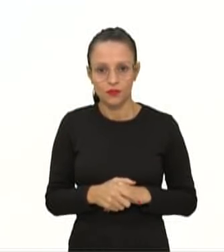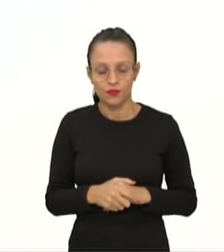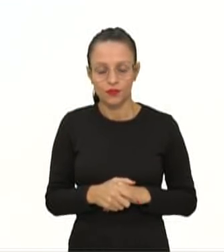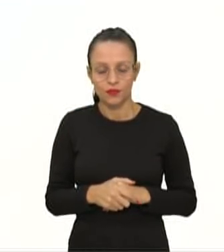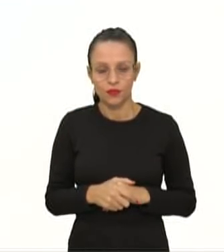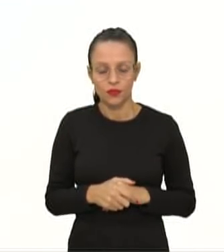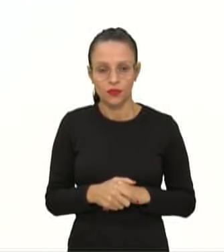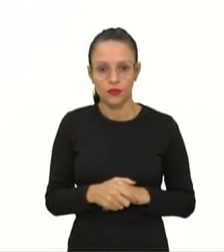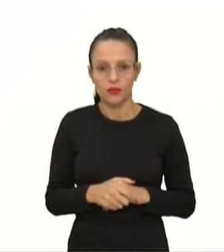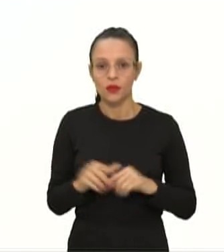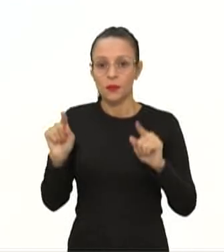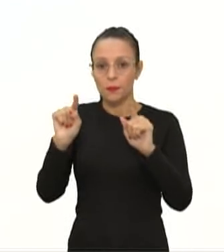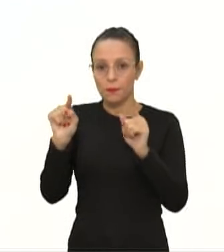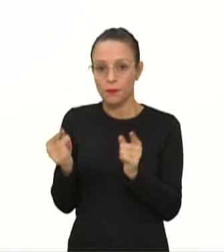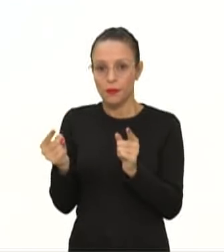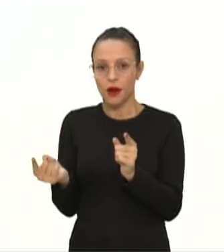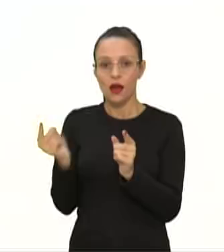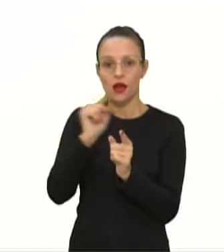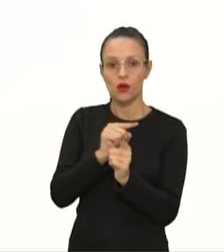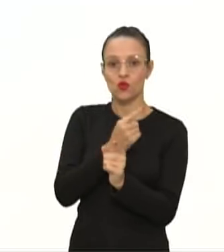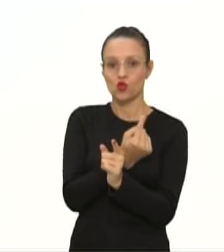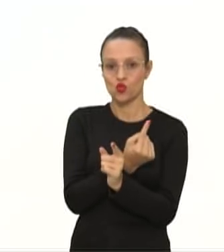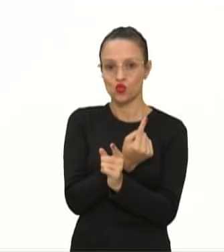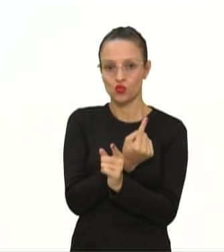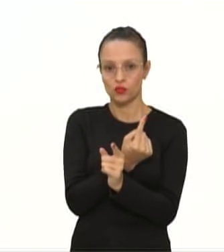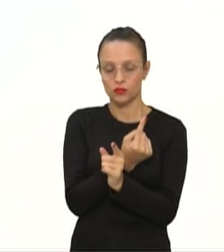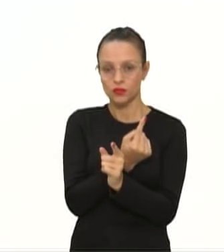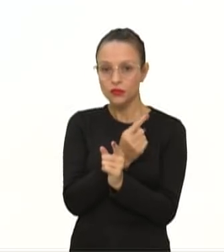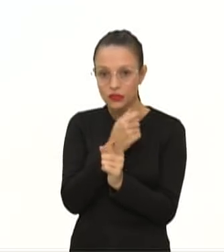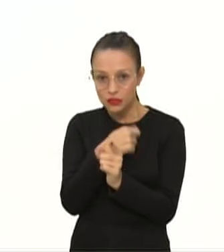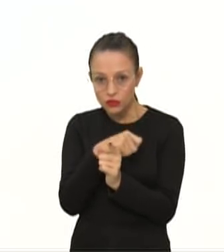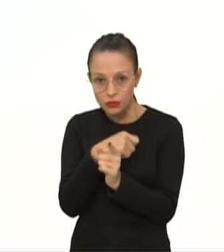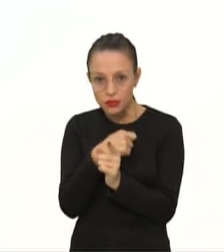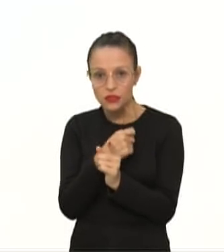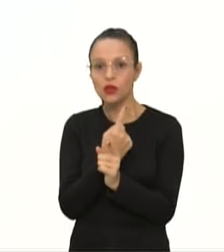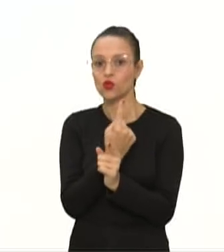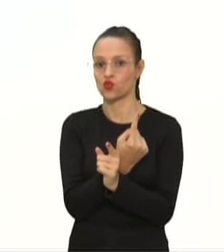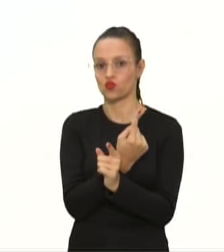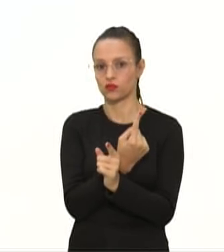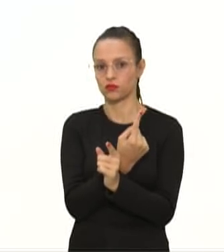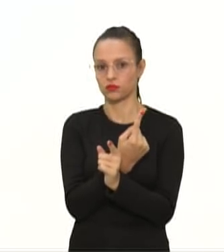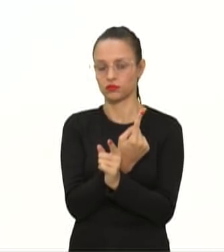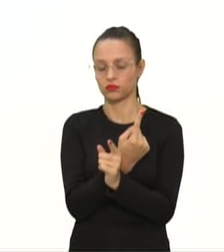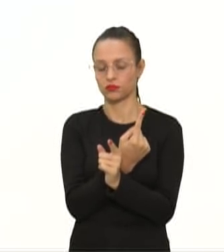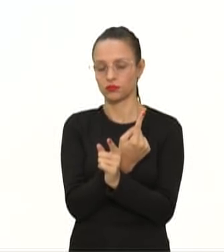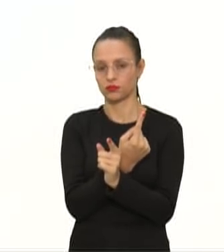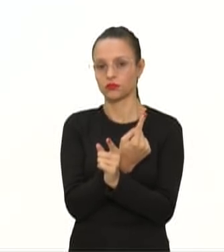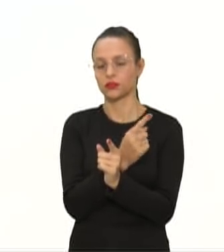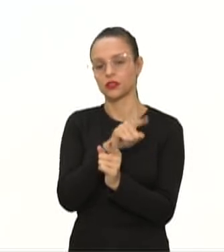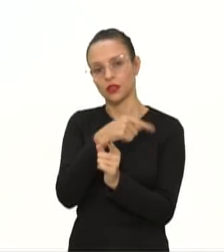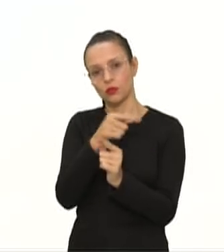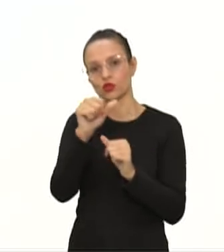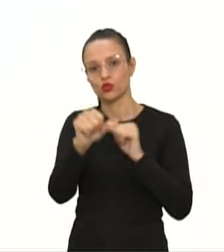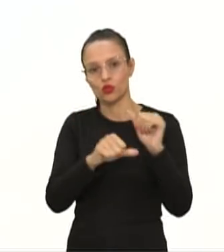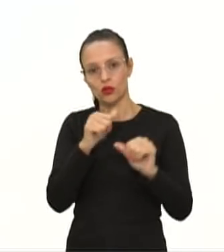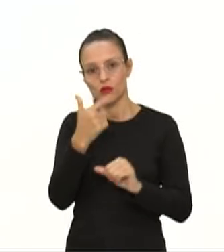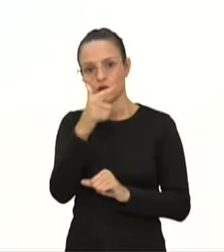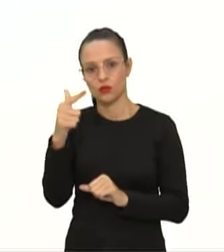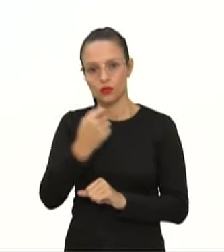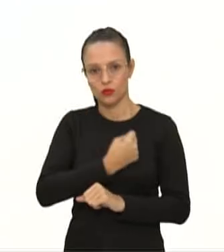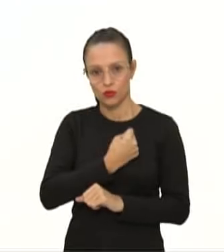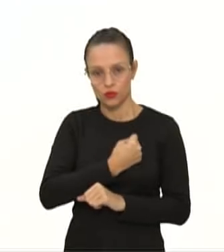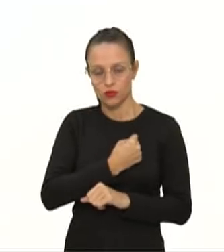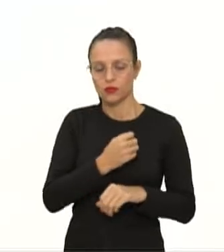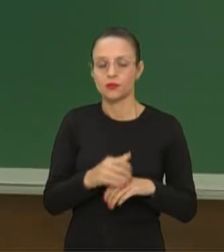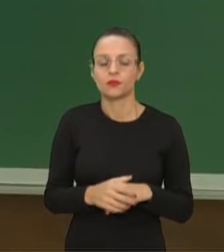Na frente de um parênteses, sempre você coloca um 1. Se você sentir necessidade de pôr um número, o número vai ser 1. Depois você troca pelo número que vai